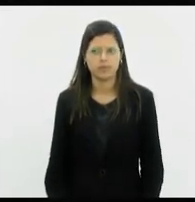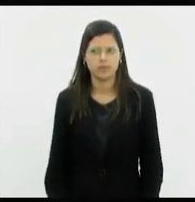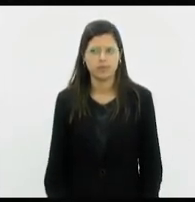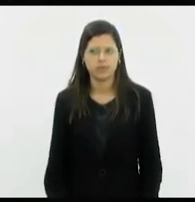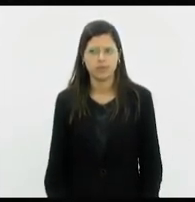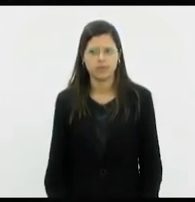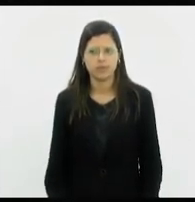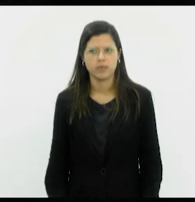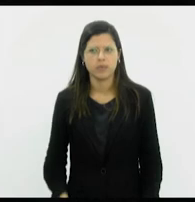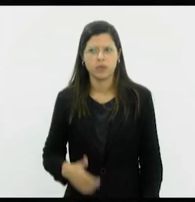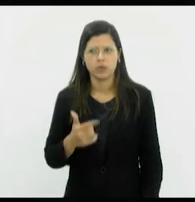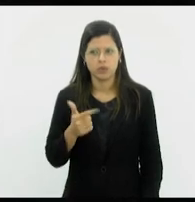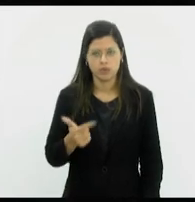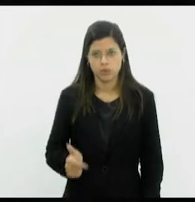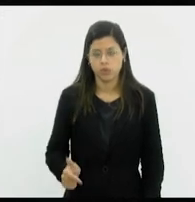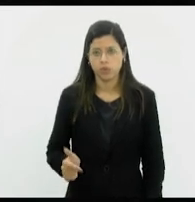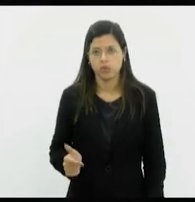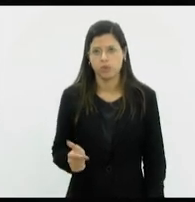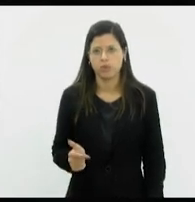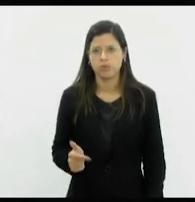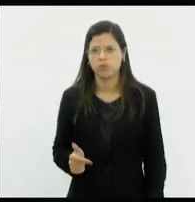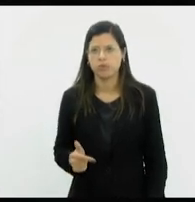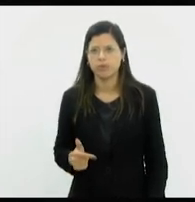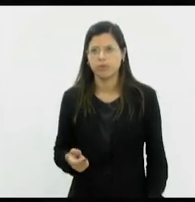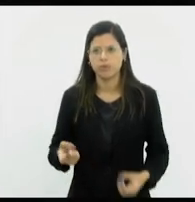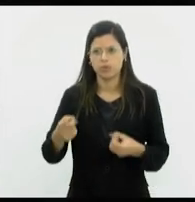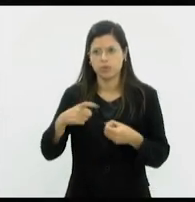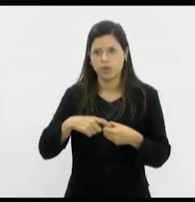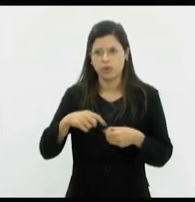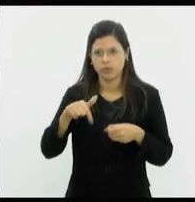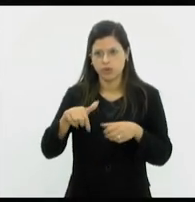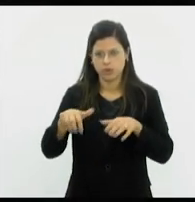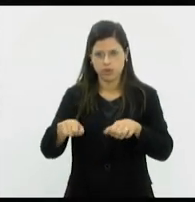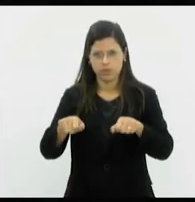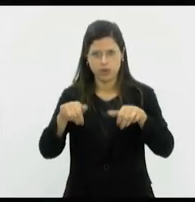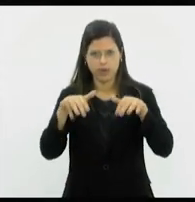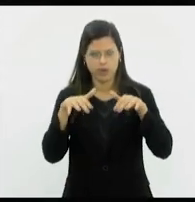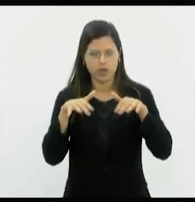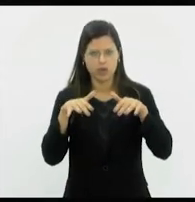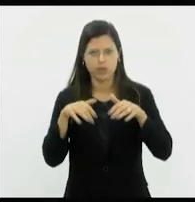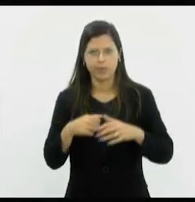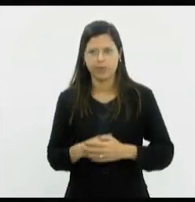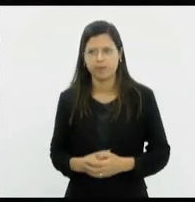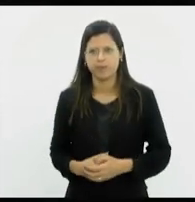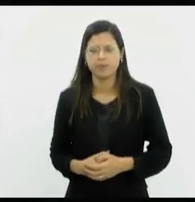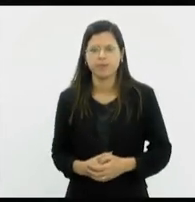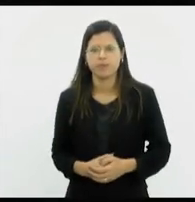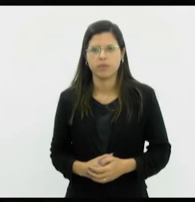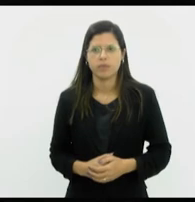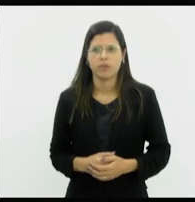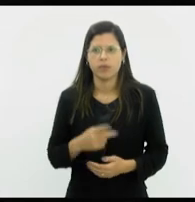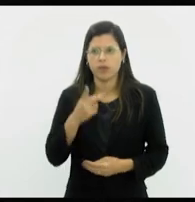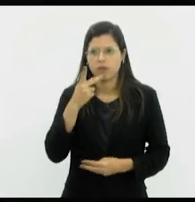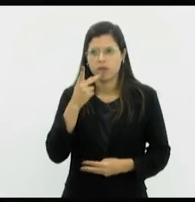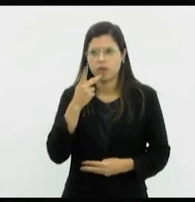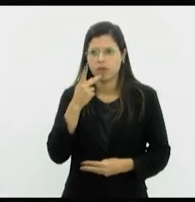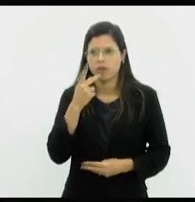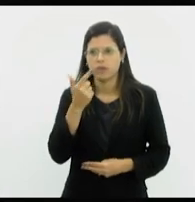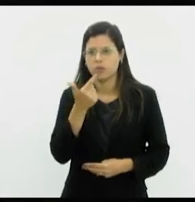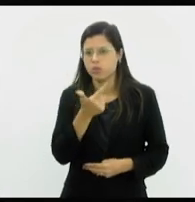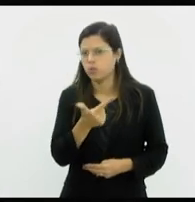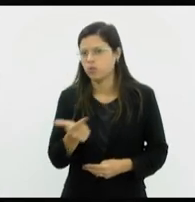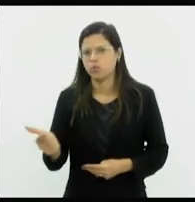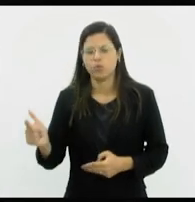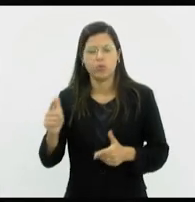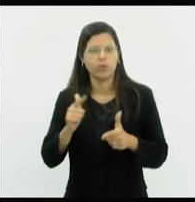Mais uma vez volto a essa tribuna para falar de um outro escárnio com